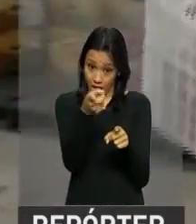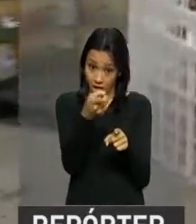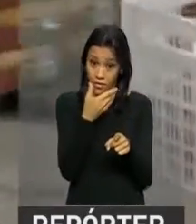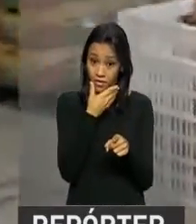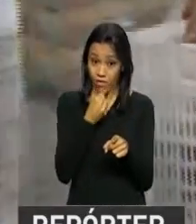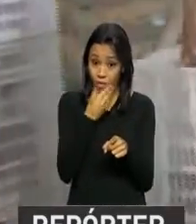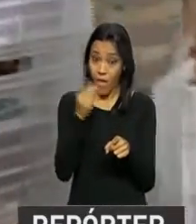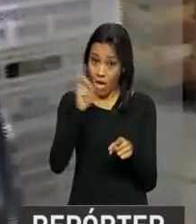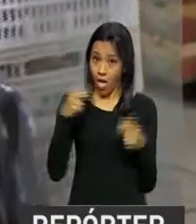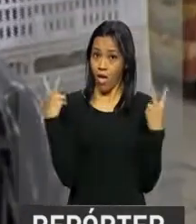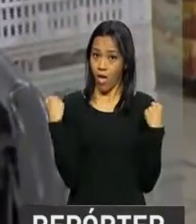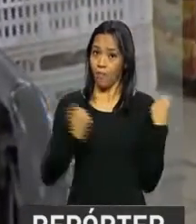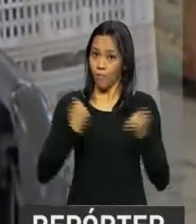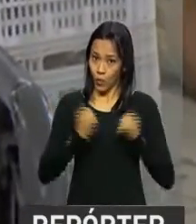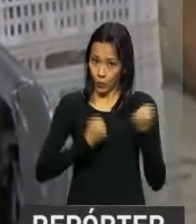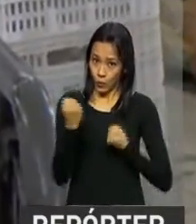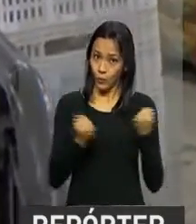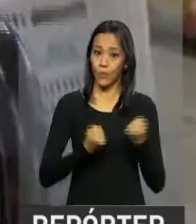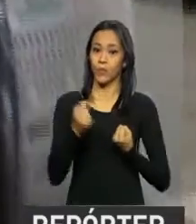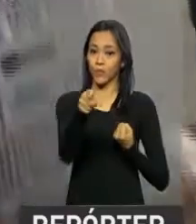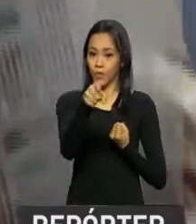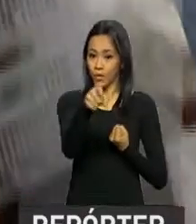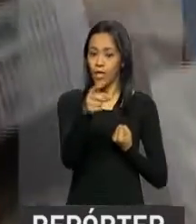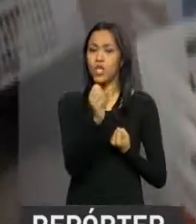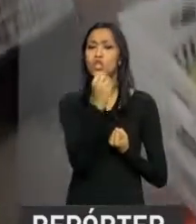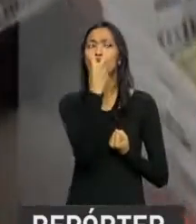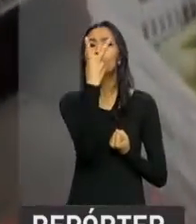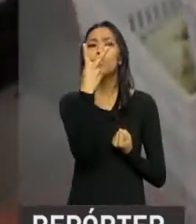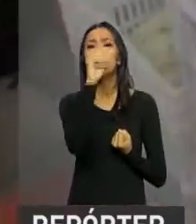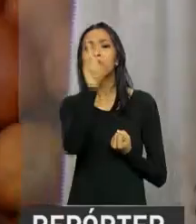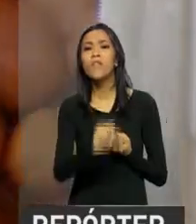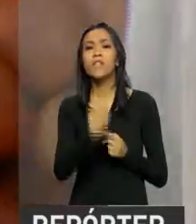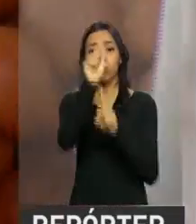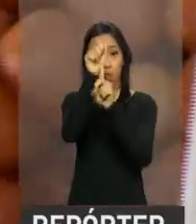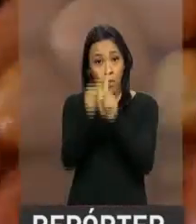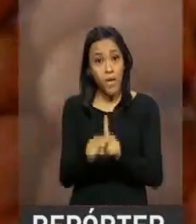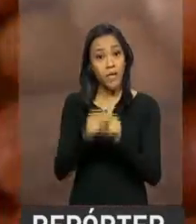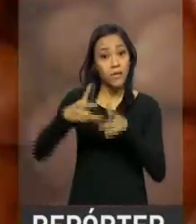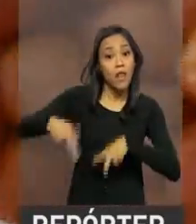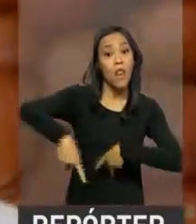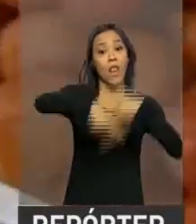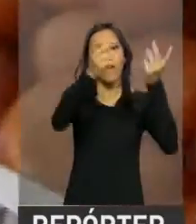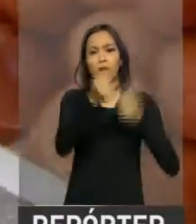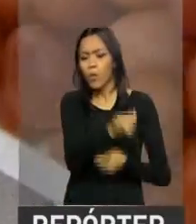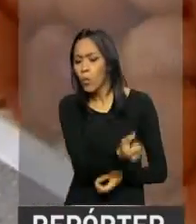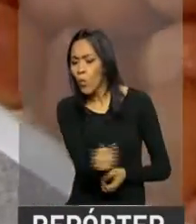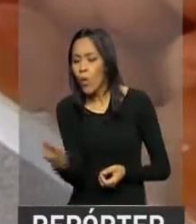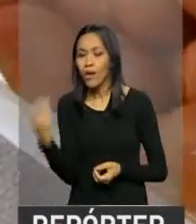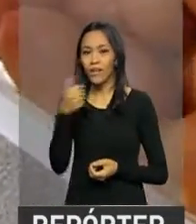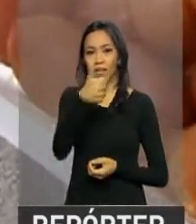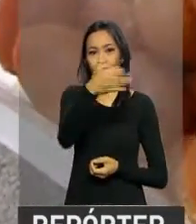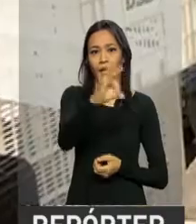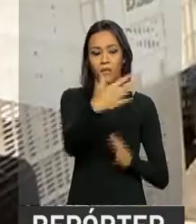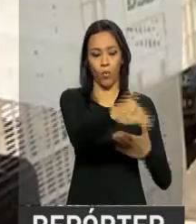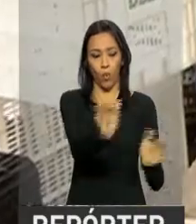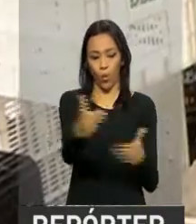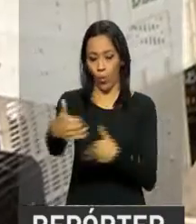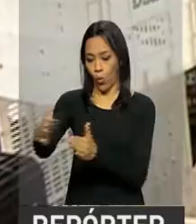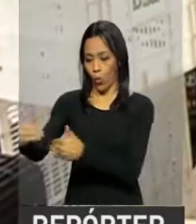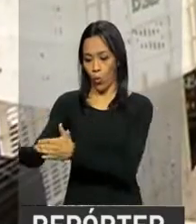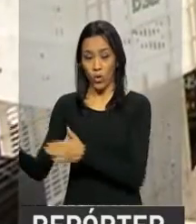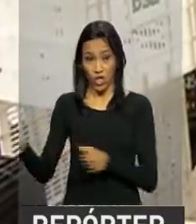Cláudio é motorista da entidade e ao menos duas vezes por mês leva quase 10 caixas cheias que ajudam